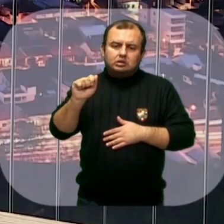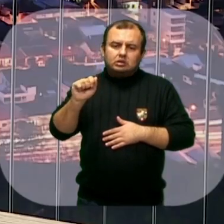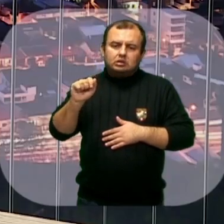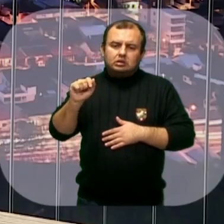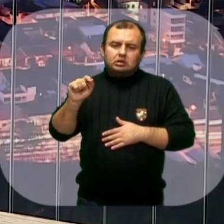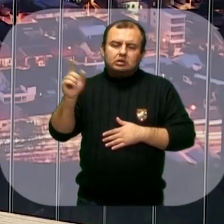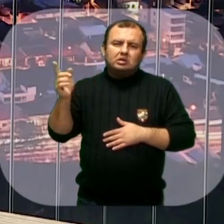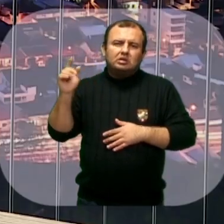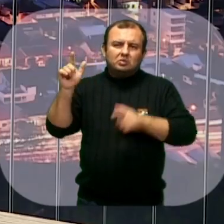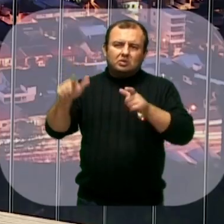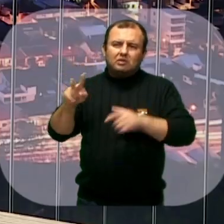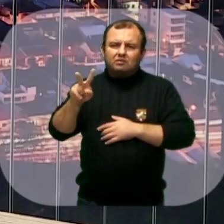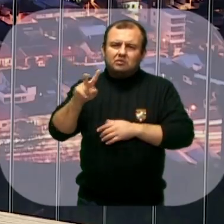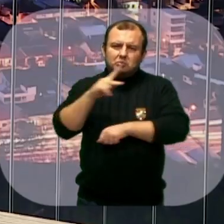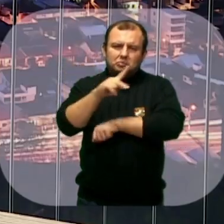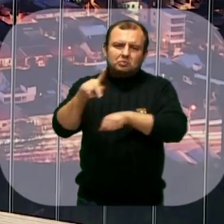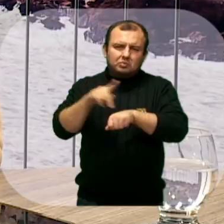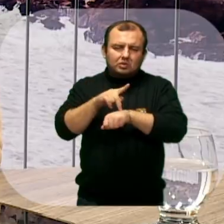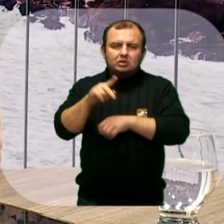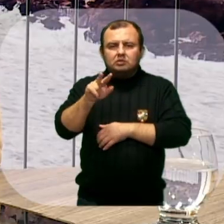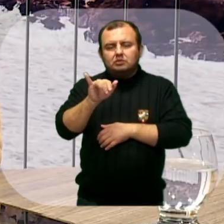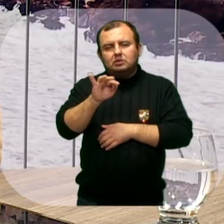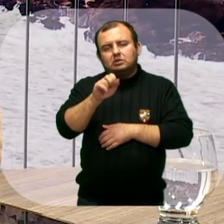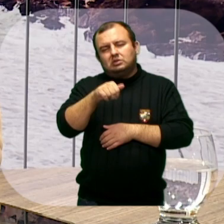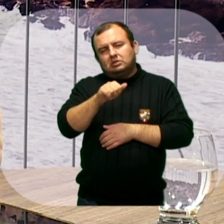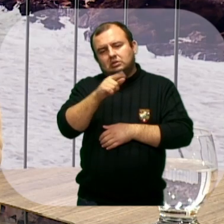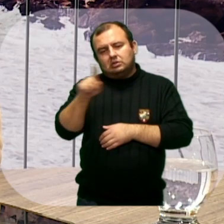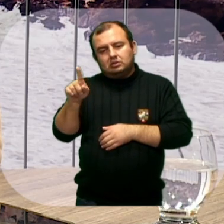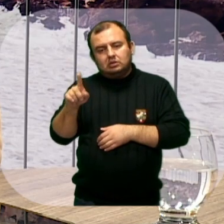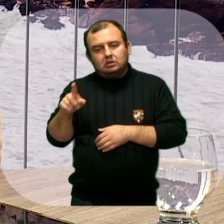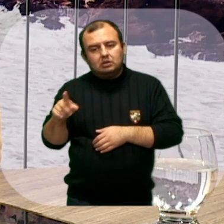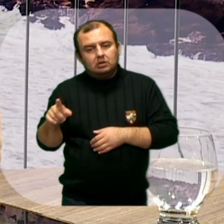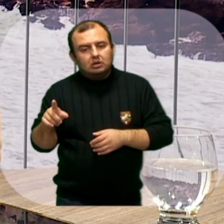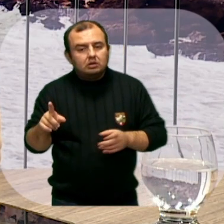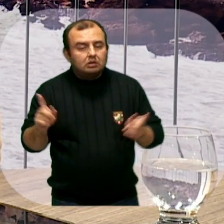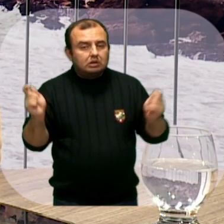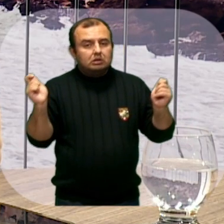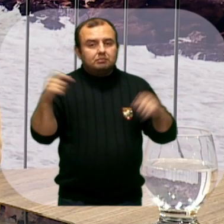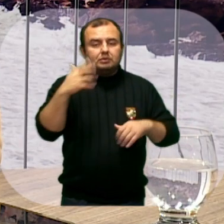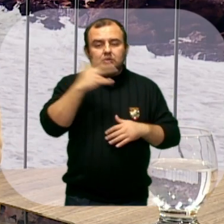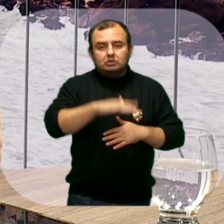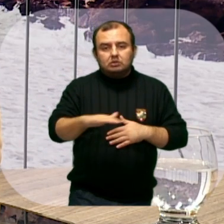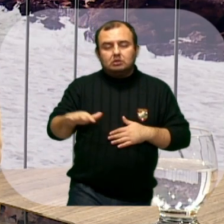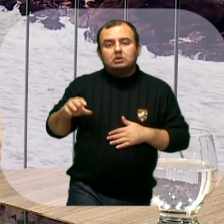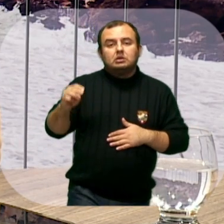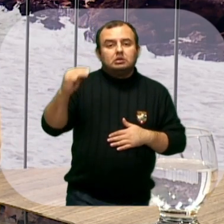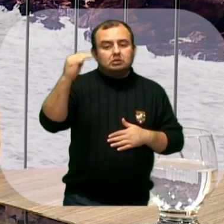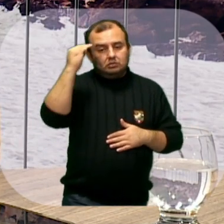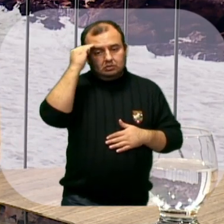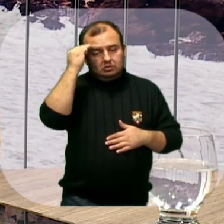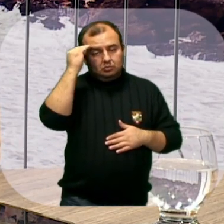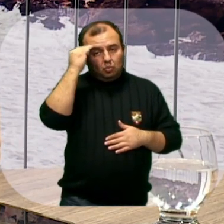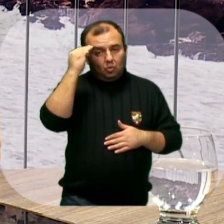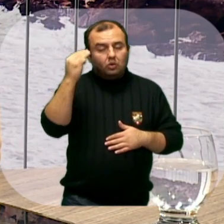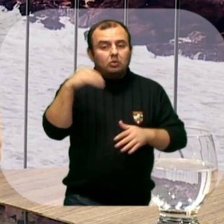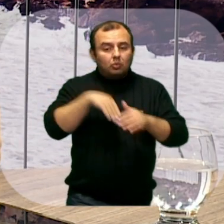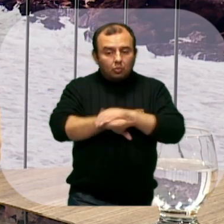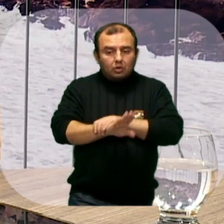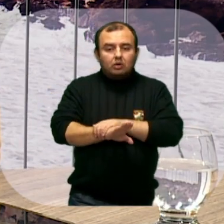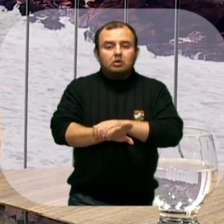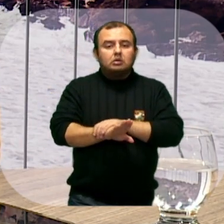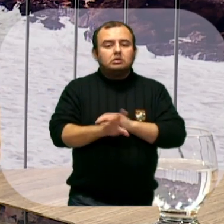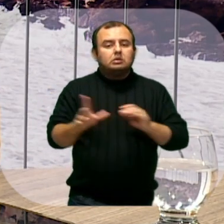do Vietnã, alguma coisa assim. É que essa capacidade mnemônica das crianças, essas memórias,